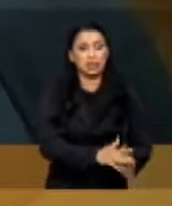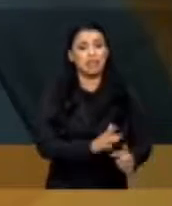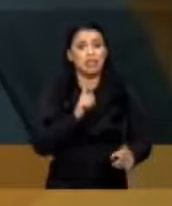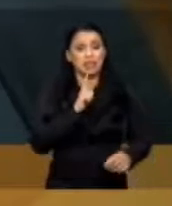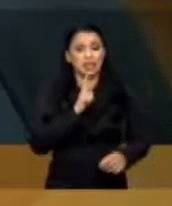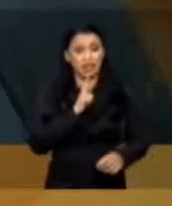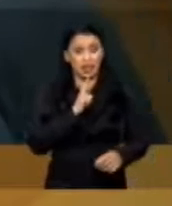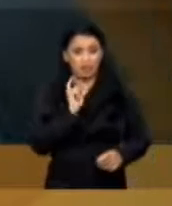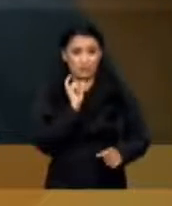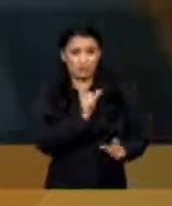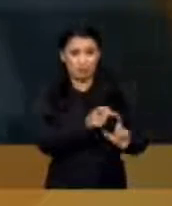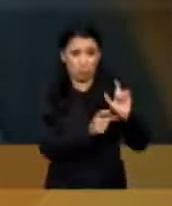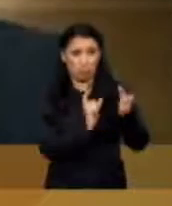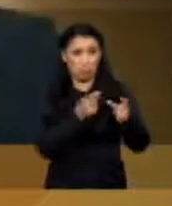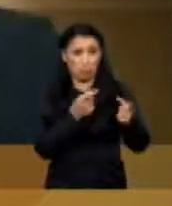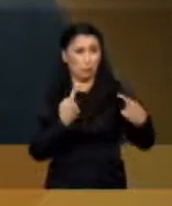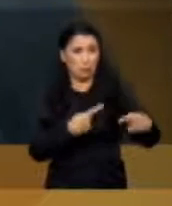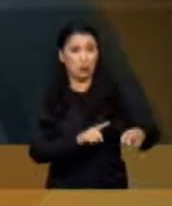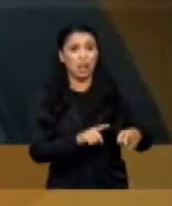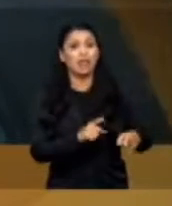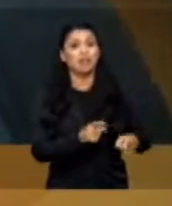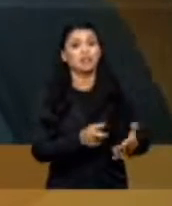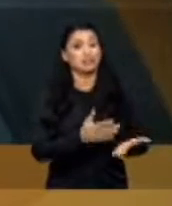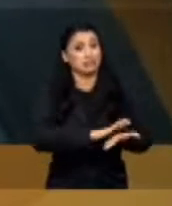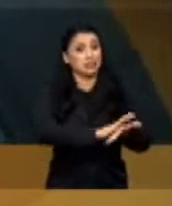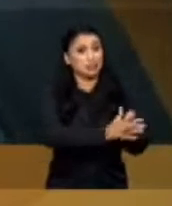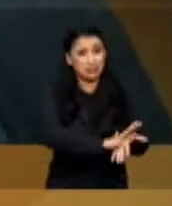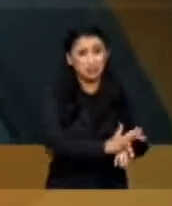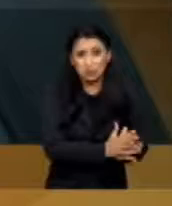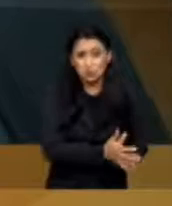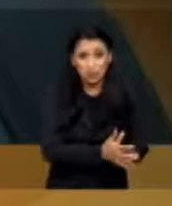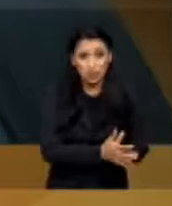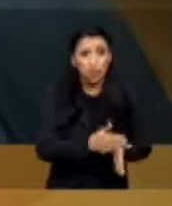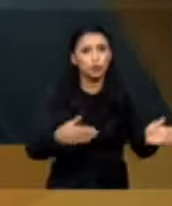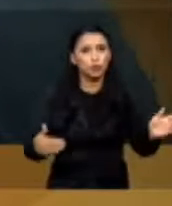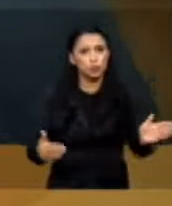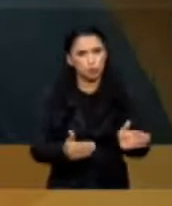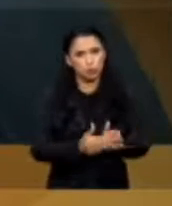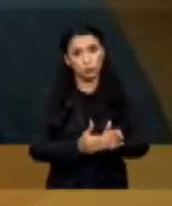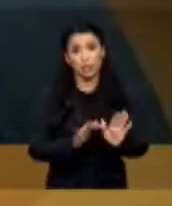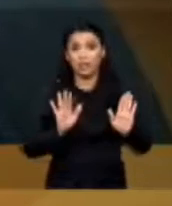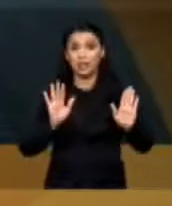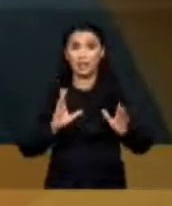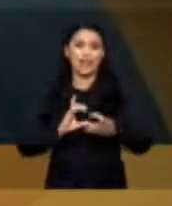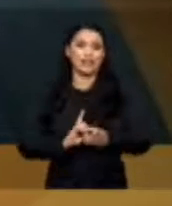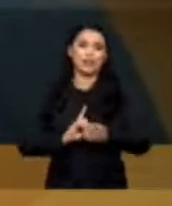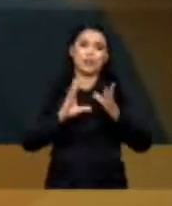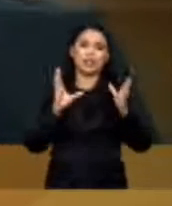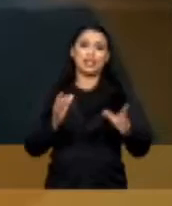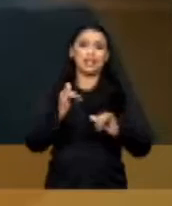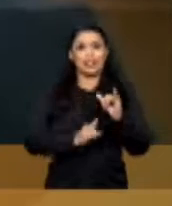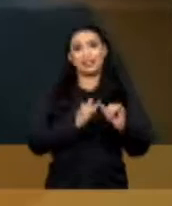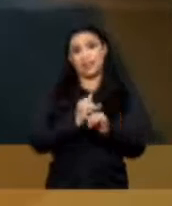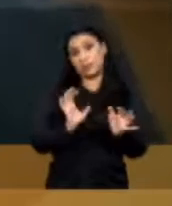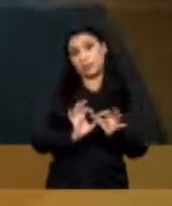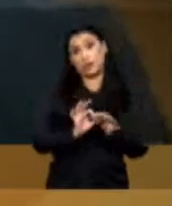destinatário da divergência, toda essa carga que, pelos canais democráticos da internet, permite que